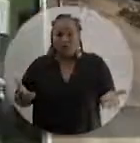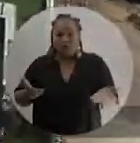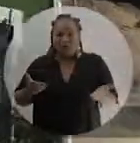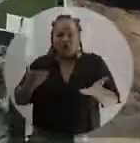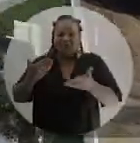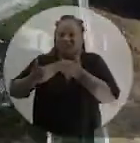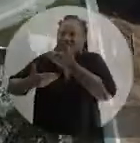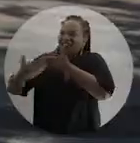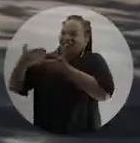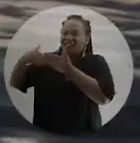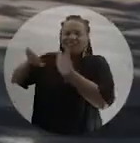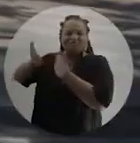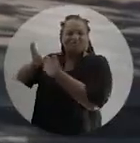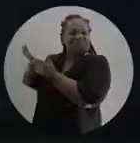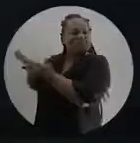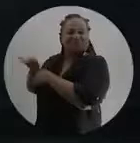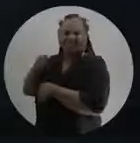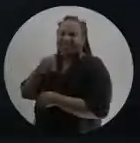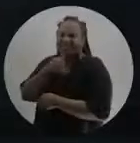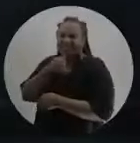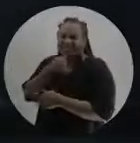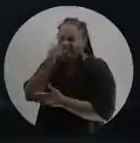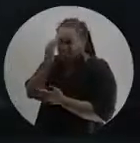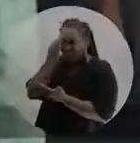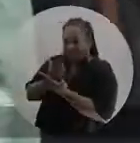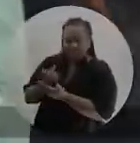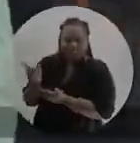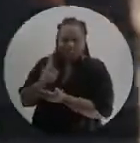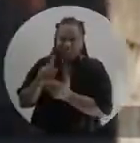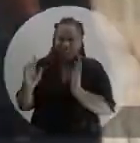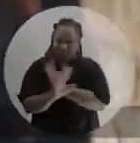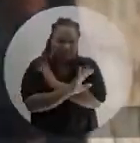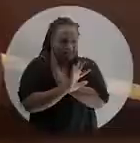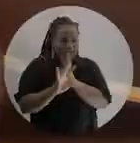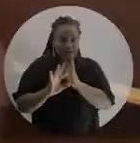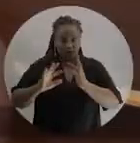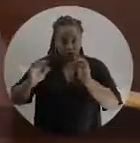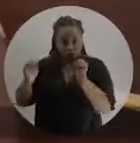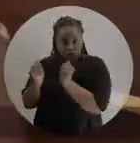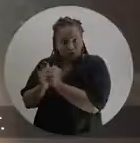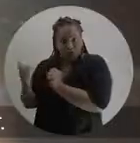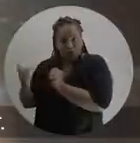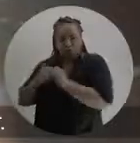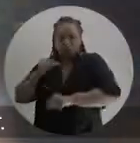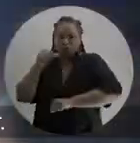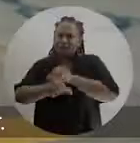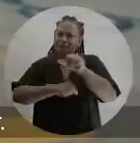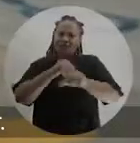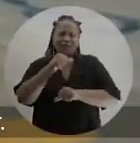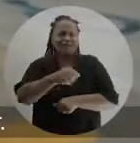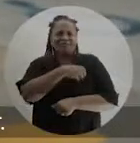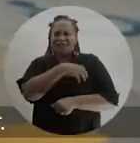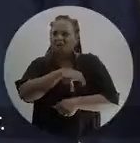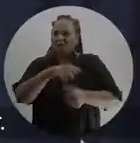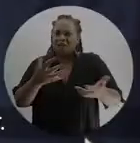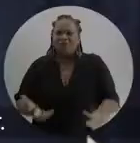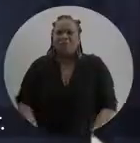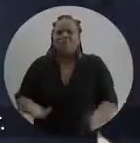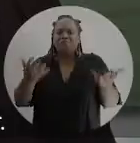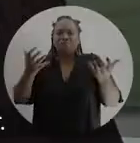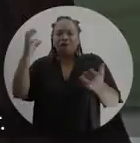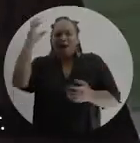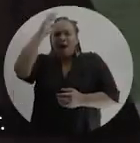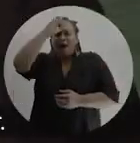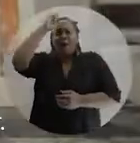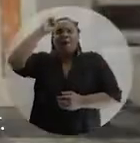Hoje, deixamos para trás aquela cidade triste e desacreditada e juntos transformamos Salvador em uma